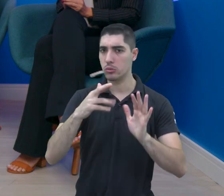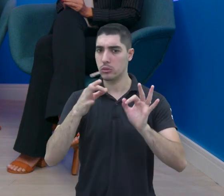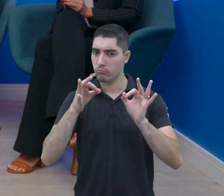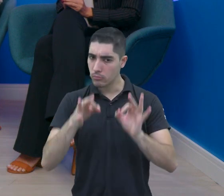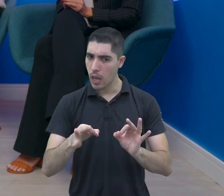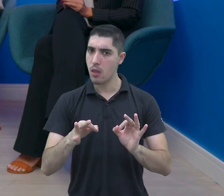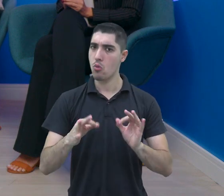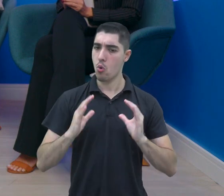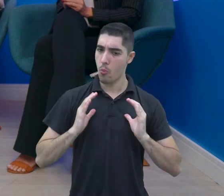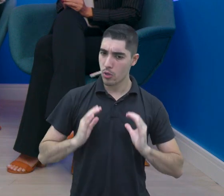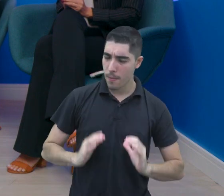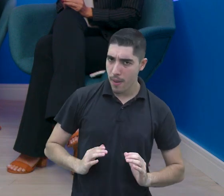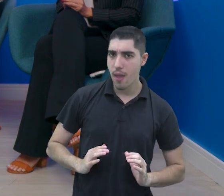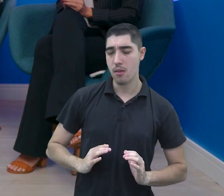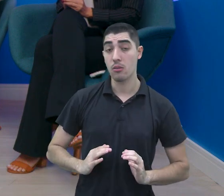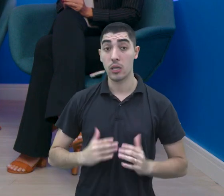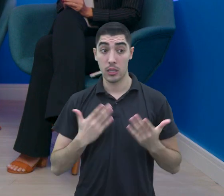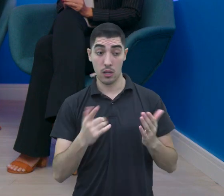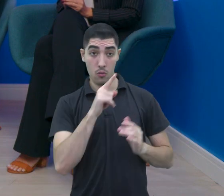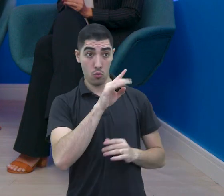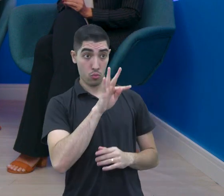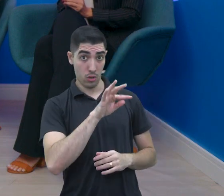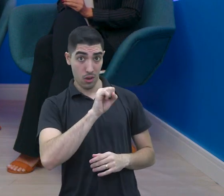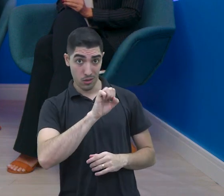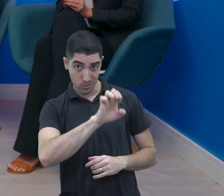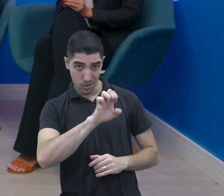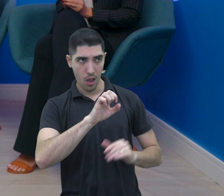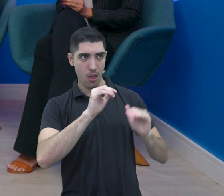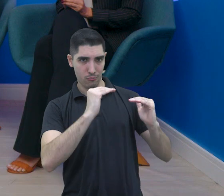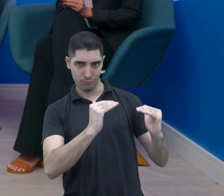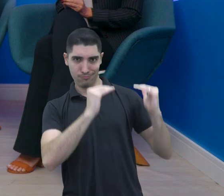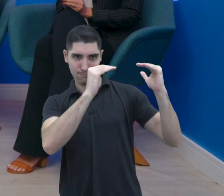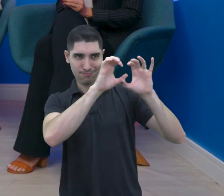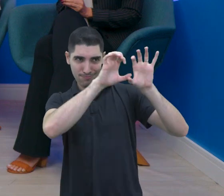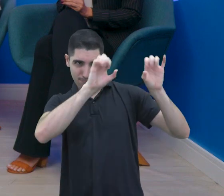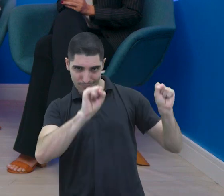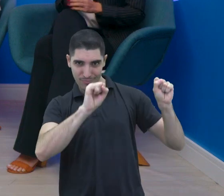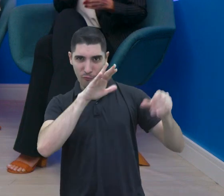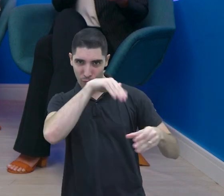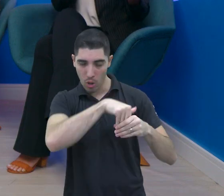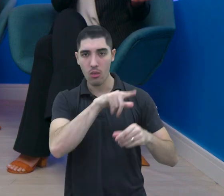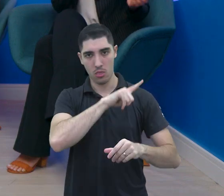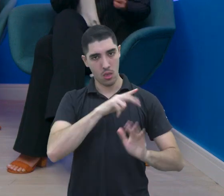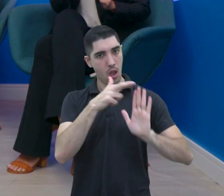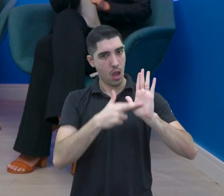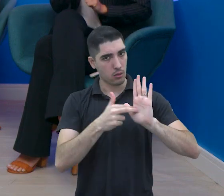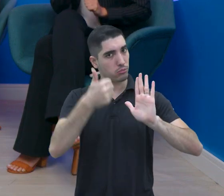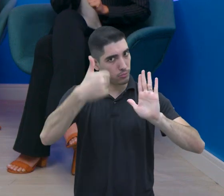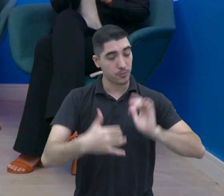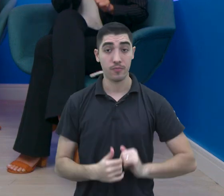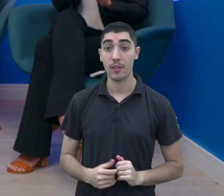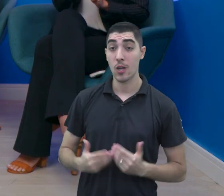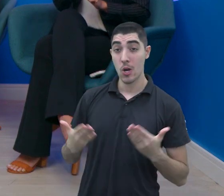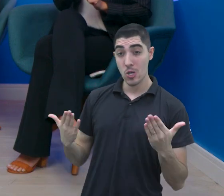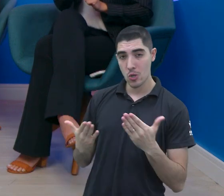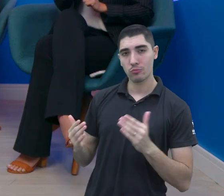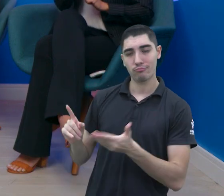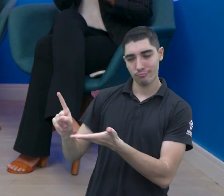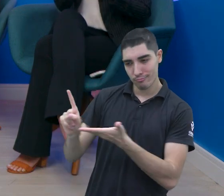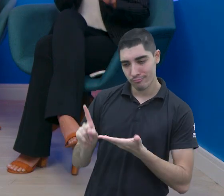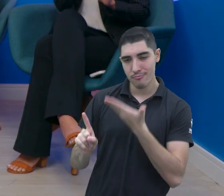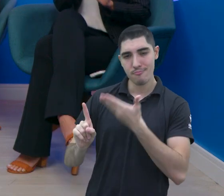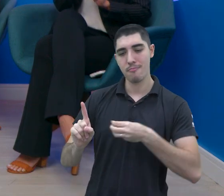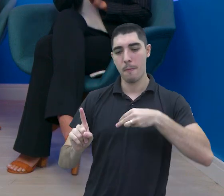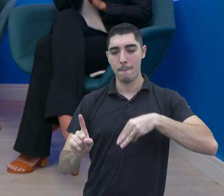o Tribunal Superior Eleitoral estabelece algumas regras para o dia 6 de outubro. E esse é o tema da nossa conversa